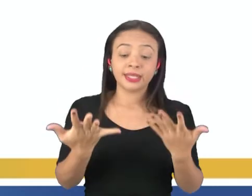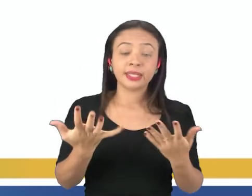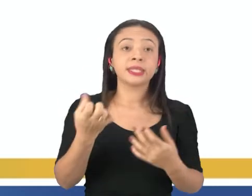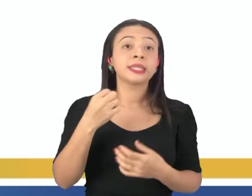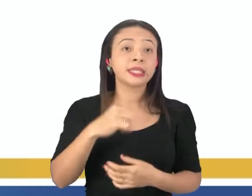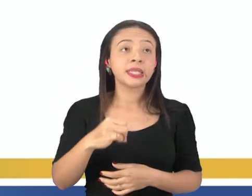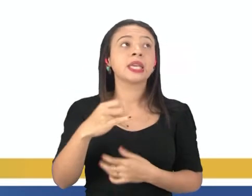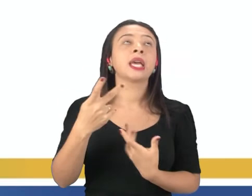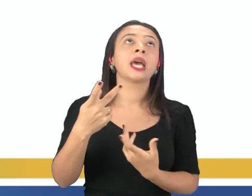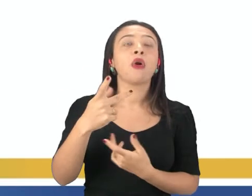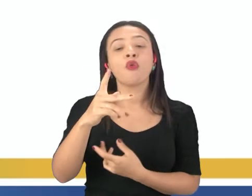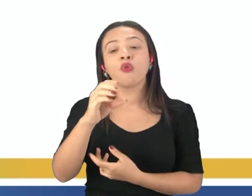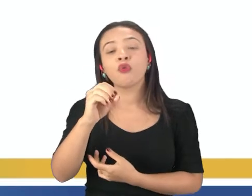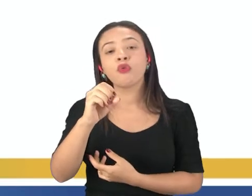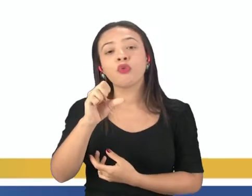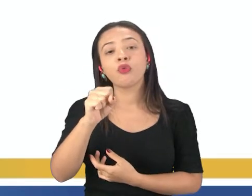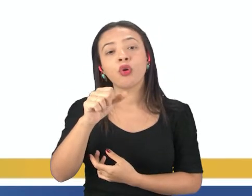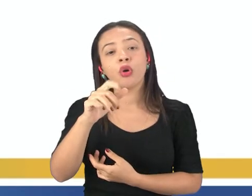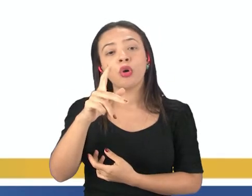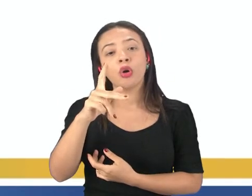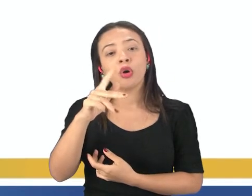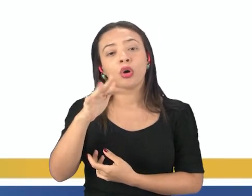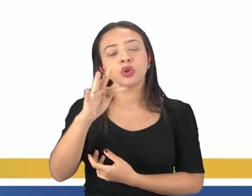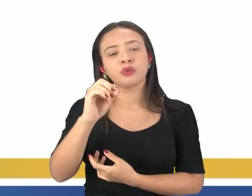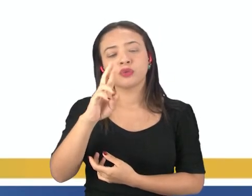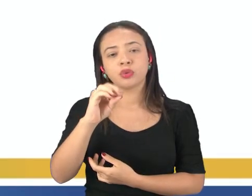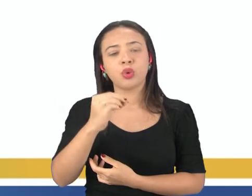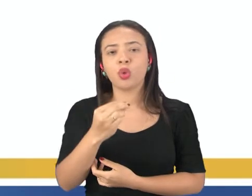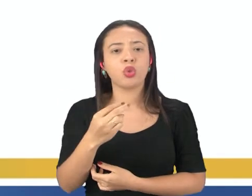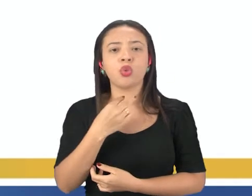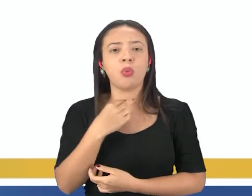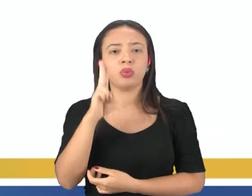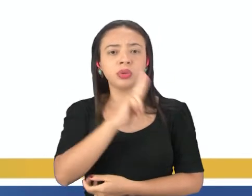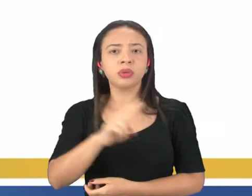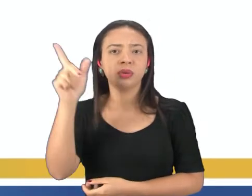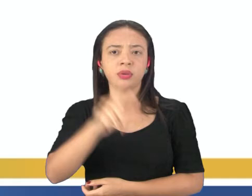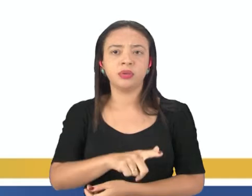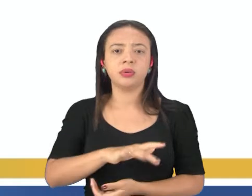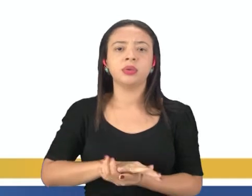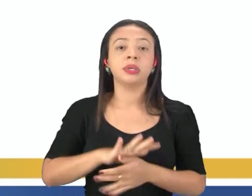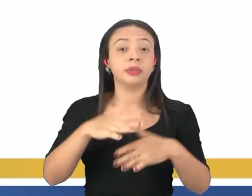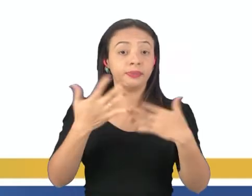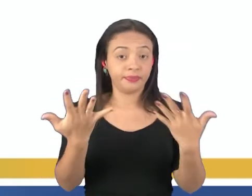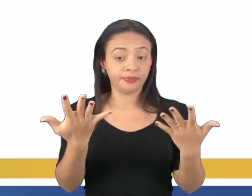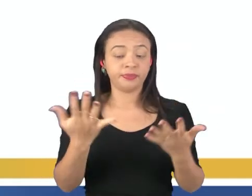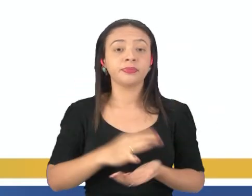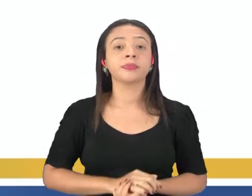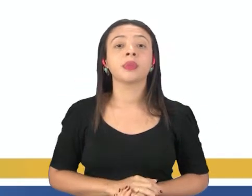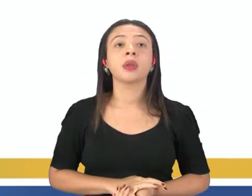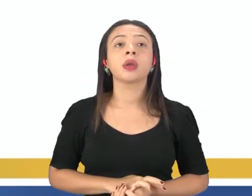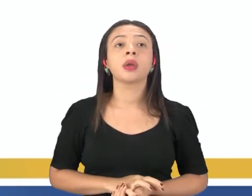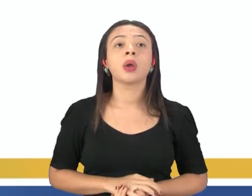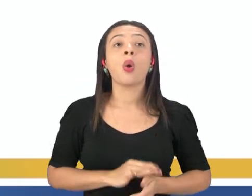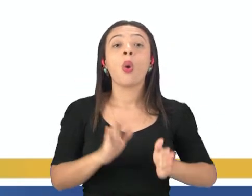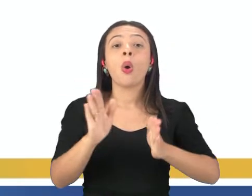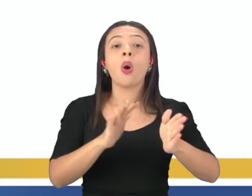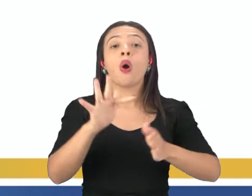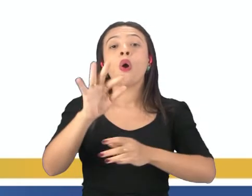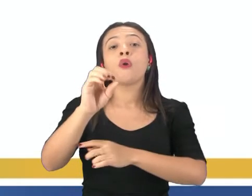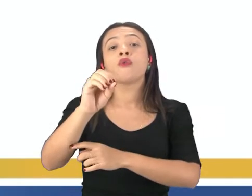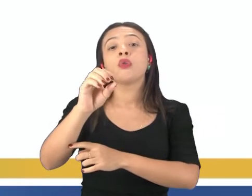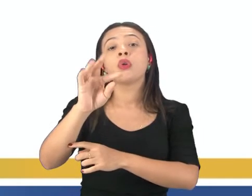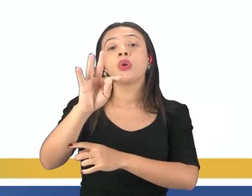é utilizado, ele não pode ser utilizado de novo, porque ele já foi, né? Outra coisa, o processo de fotossíntese, que é